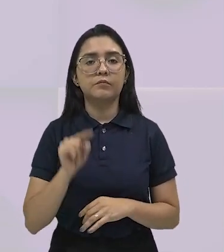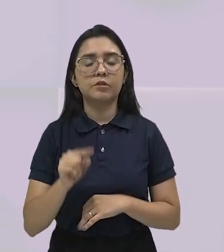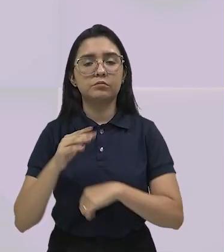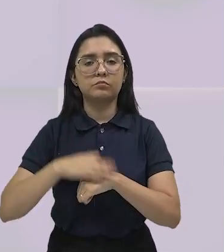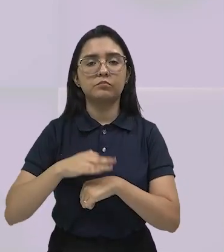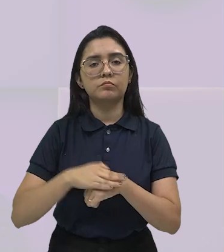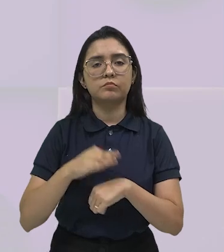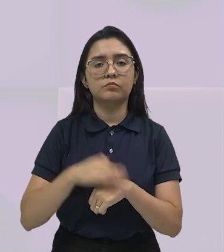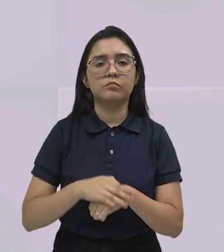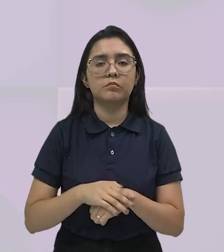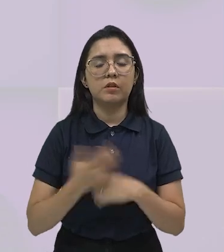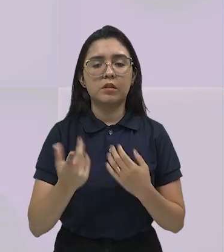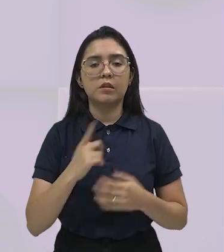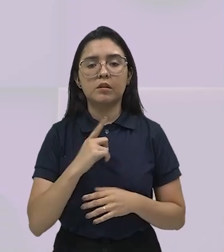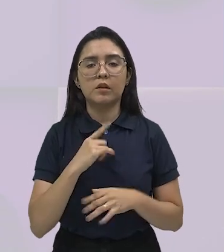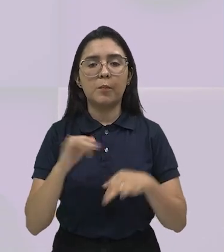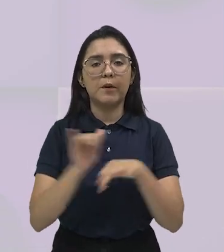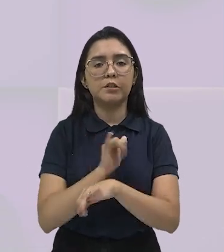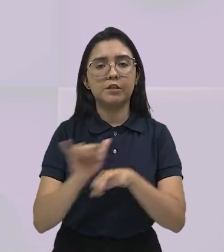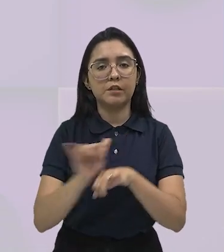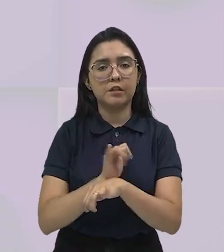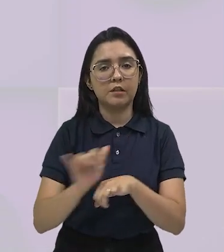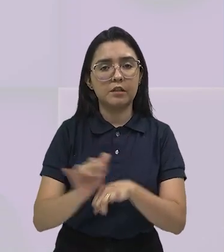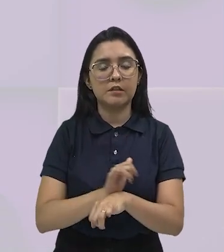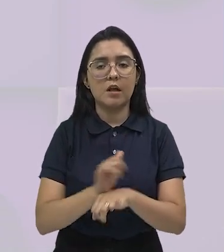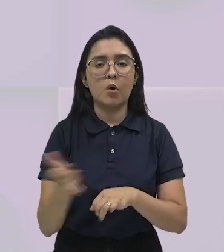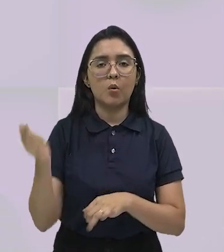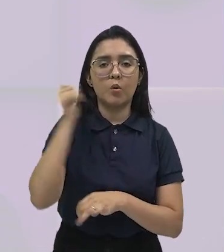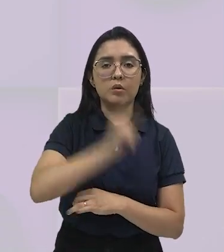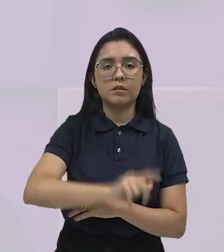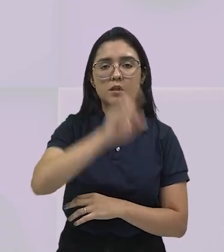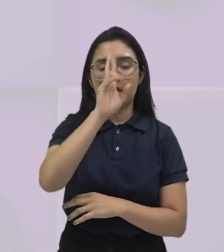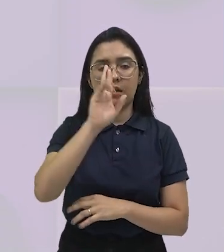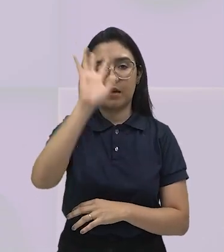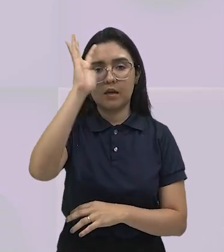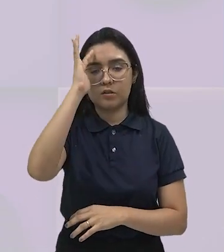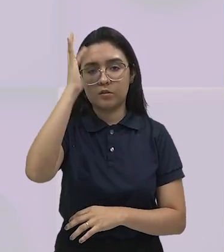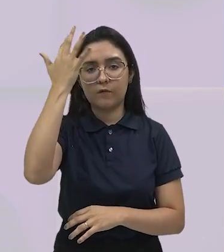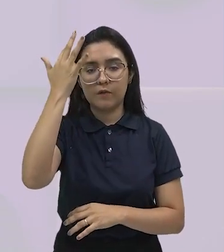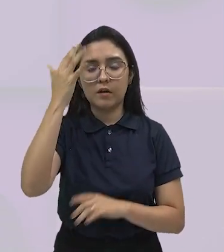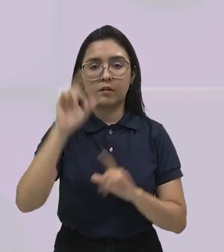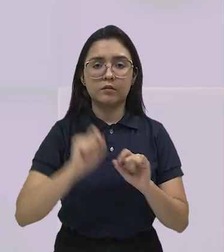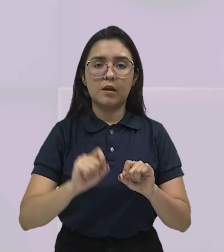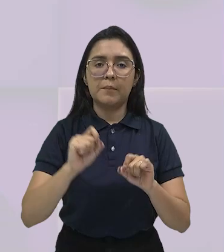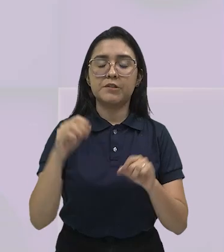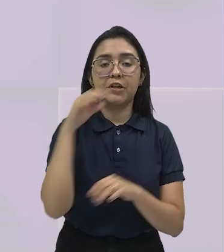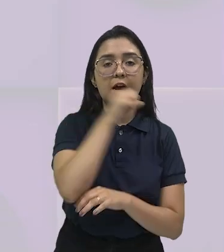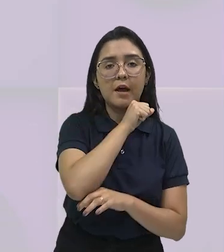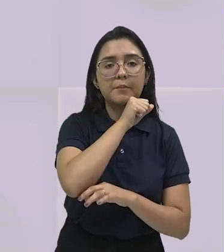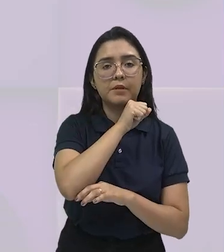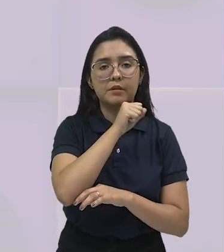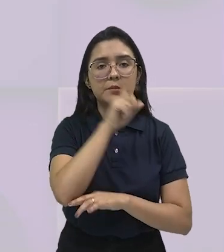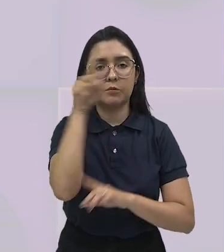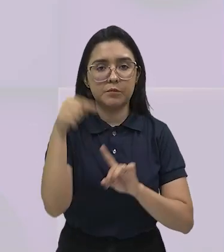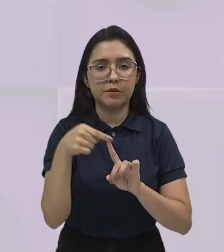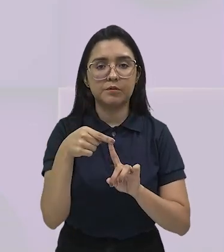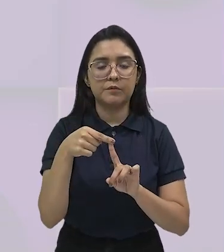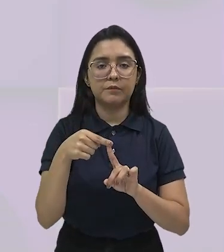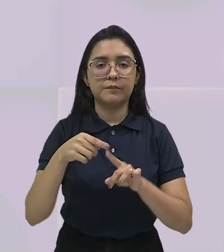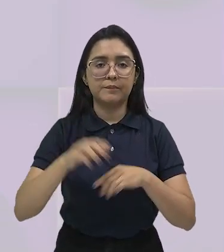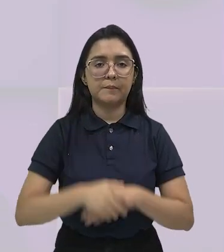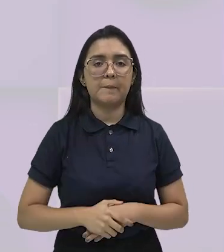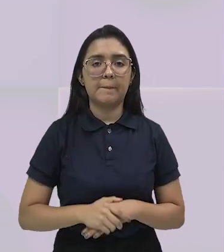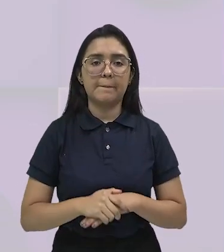uma ferramenta que vai te levar a resolver este problema de forma mais rápida.